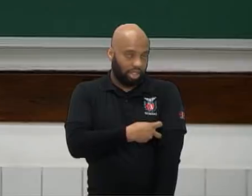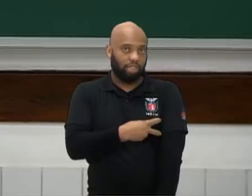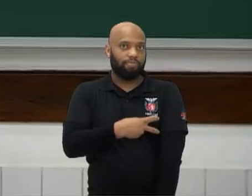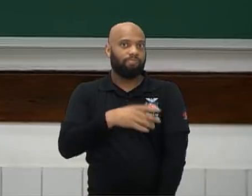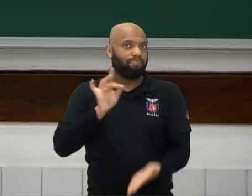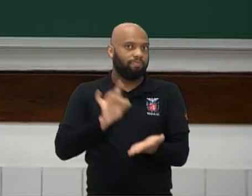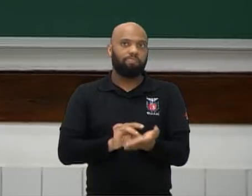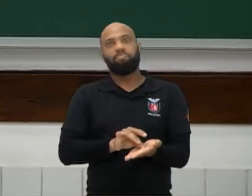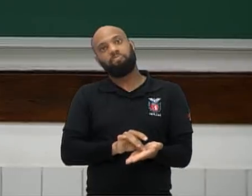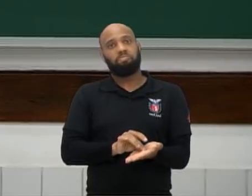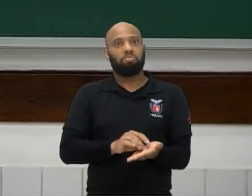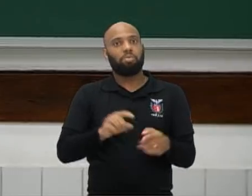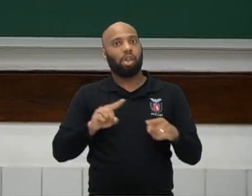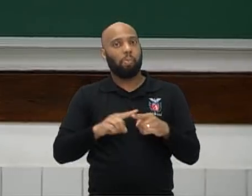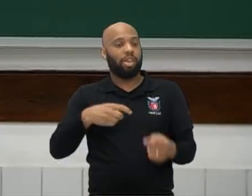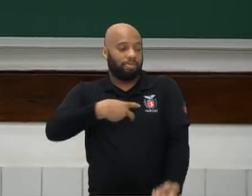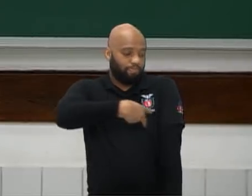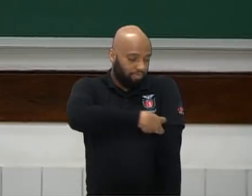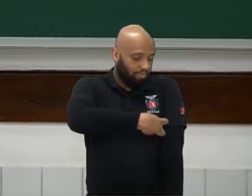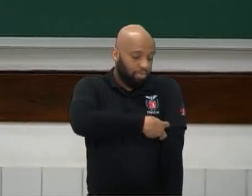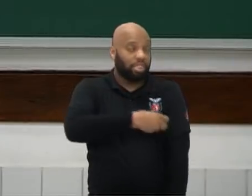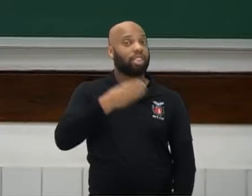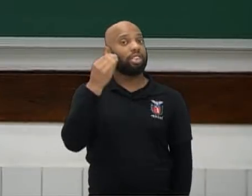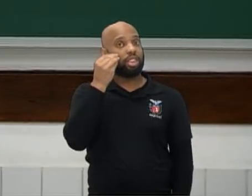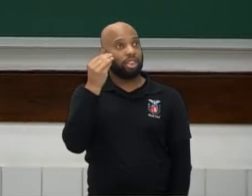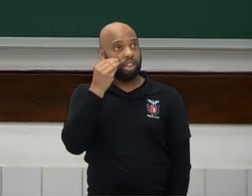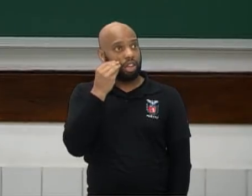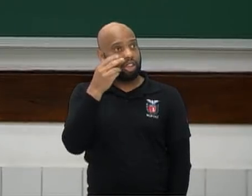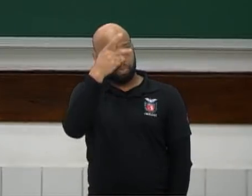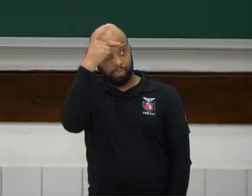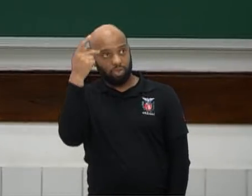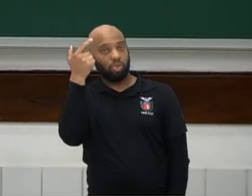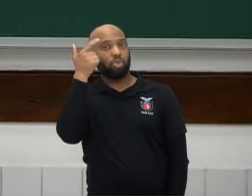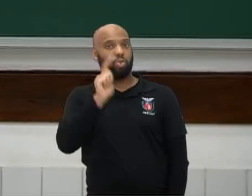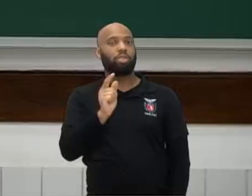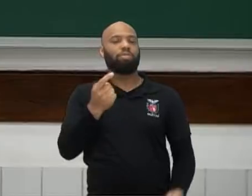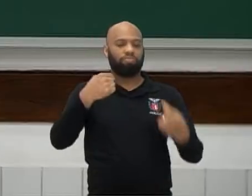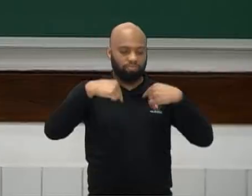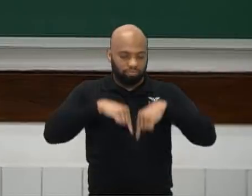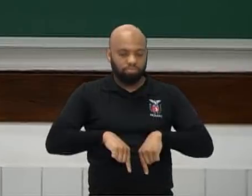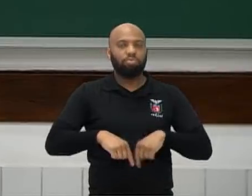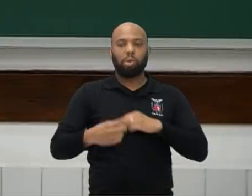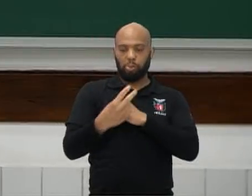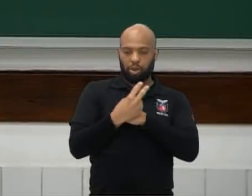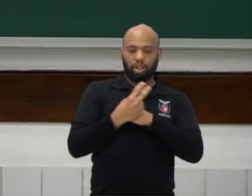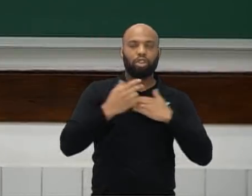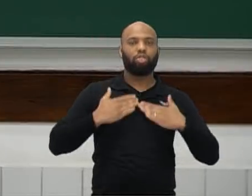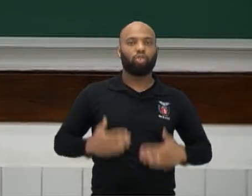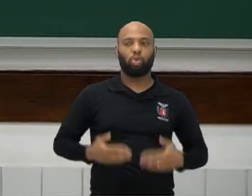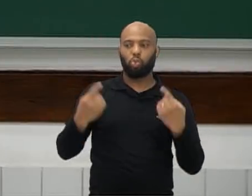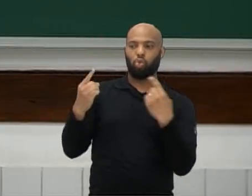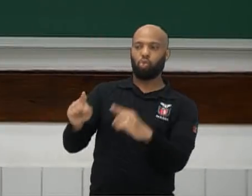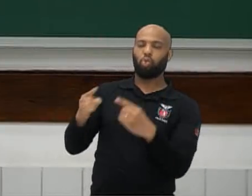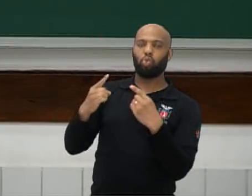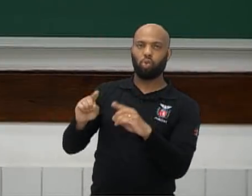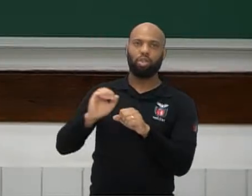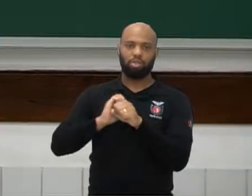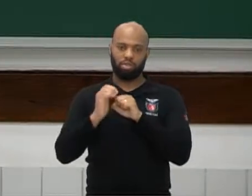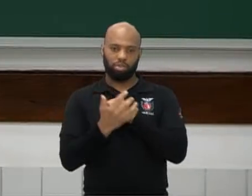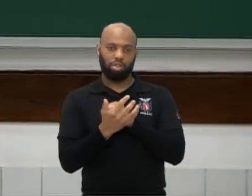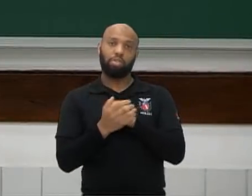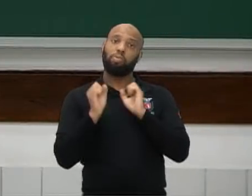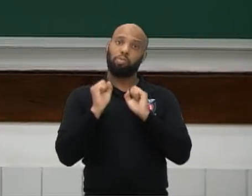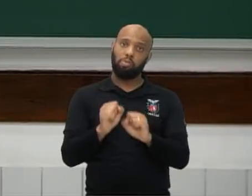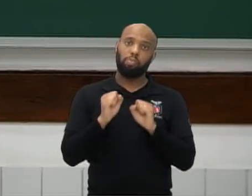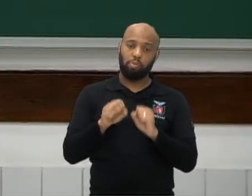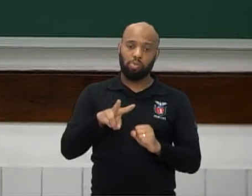que estão sendo muito bem sucedidos e realmente as pessoas estão desenvolvendo anticorpos contra o coronavírus. E provavelmente